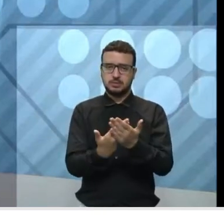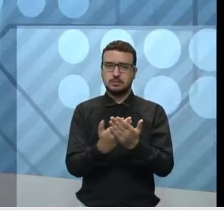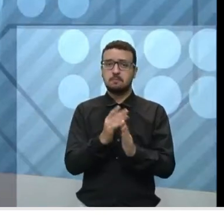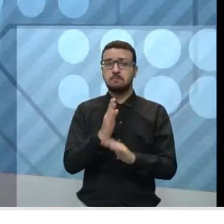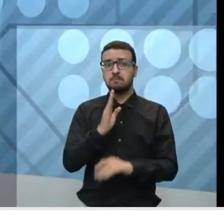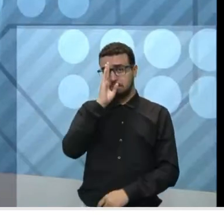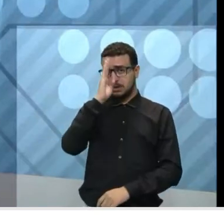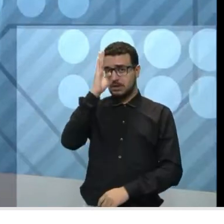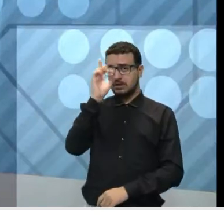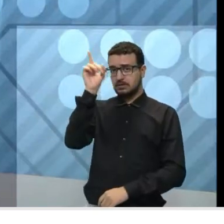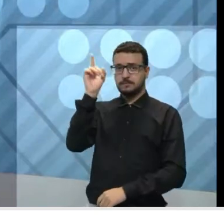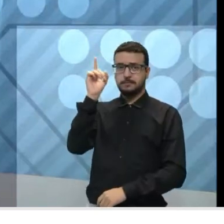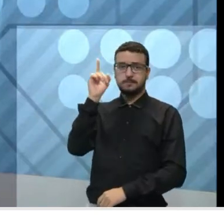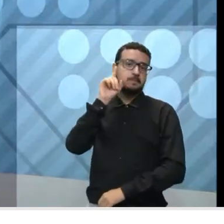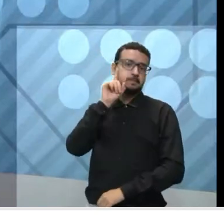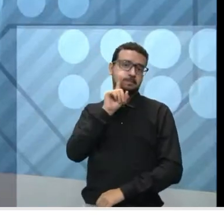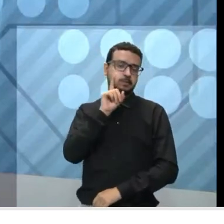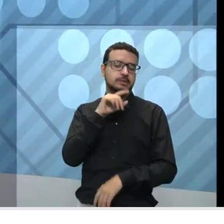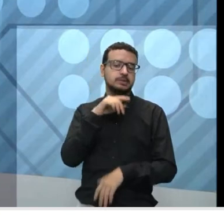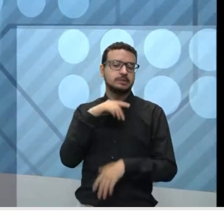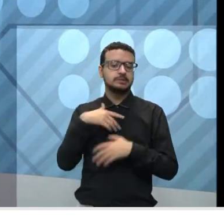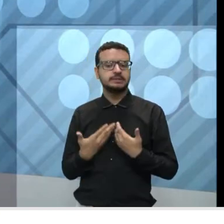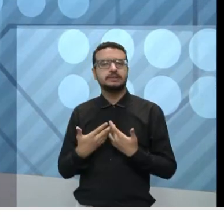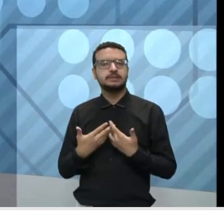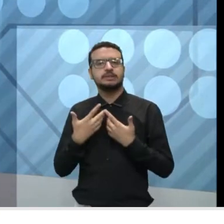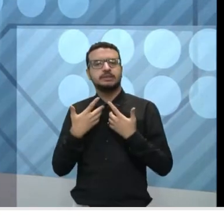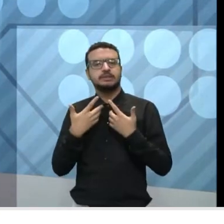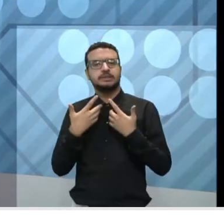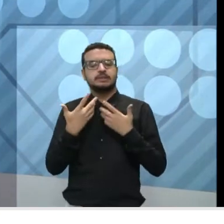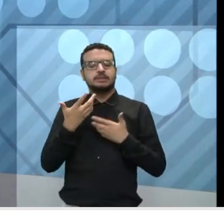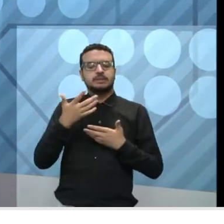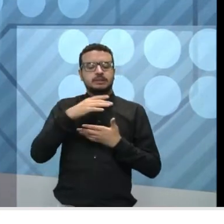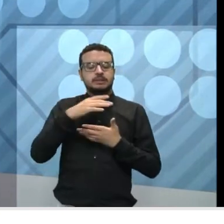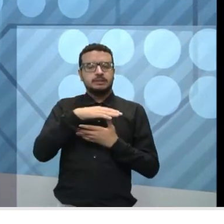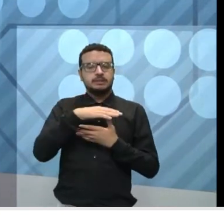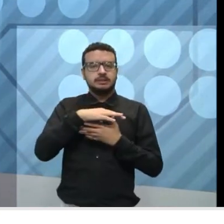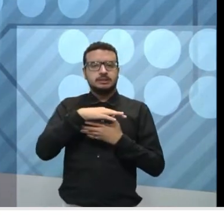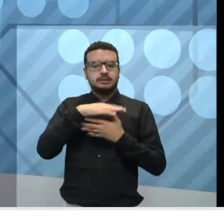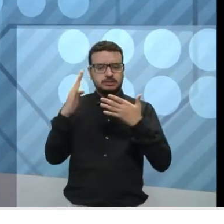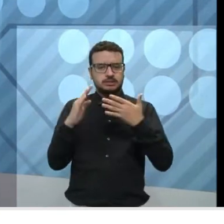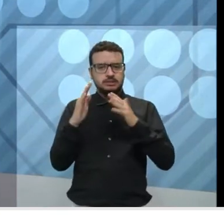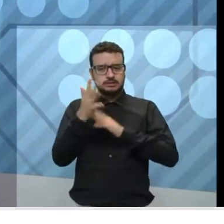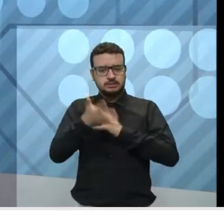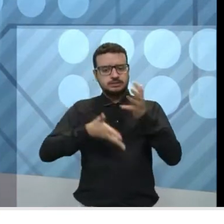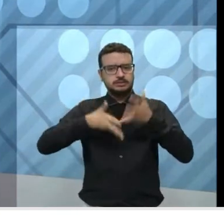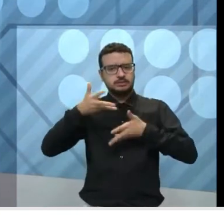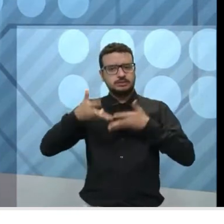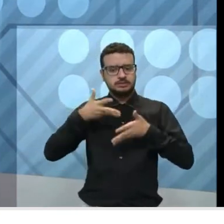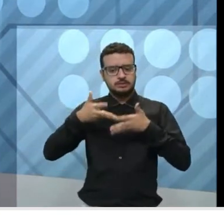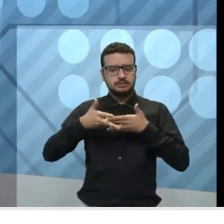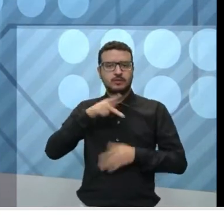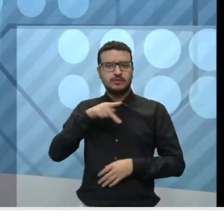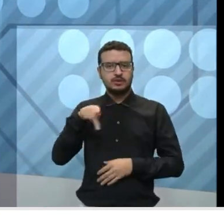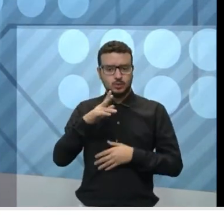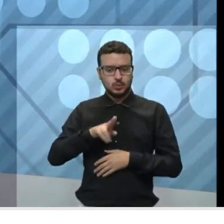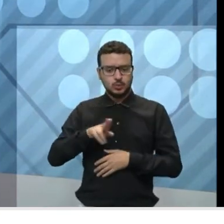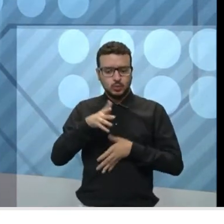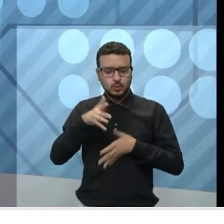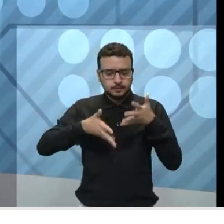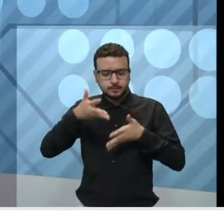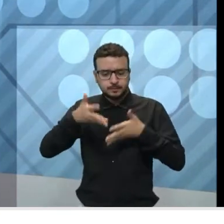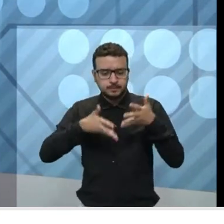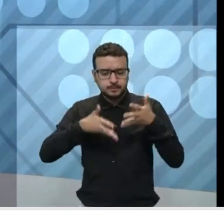era utilizada pelo professor, mas o professor falava sempre, o professor tinha que falar sempre, porque isso entendia-se que era um estímulo,